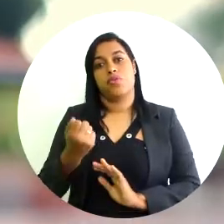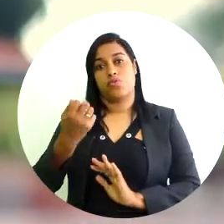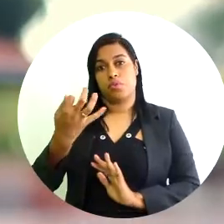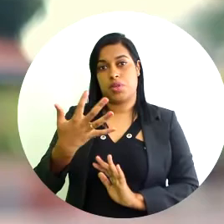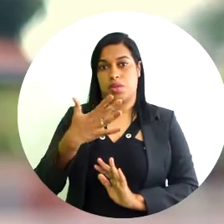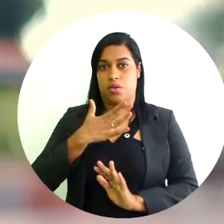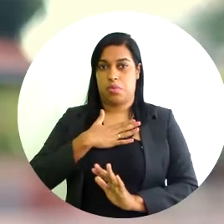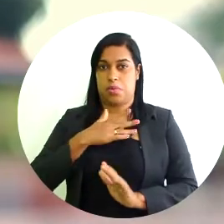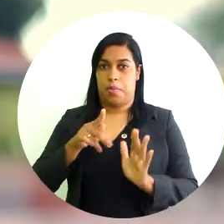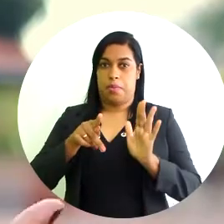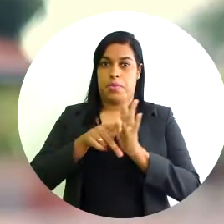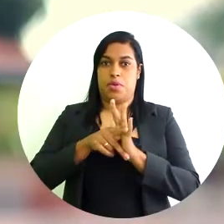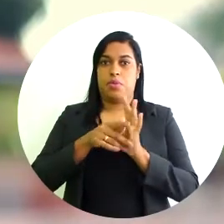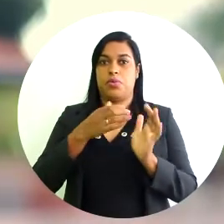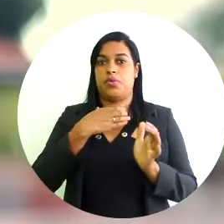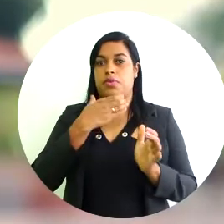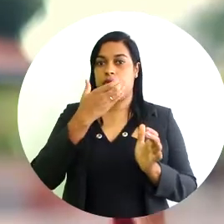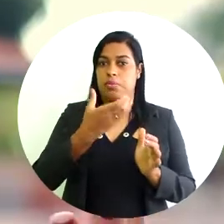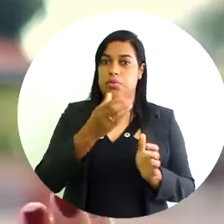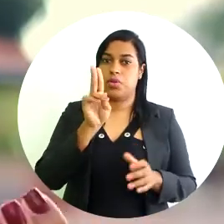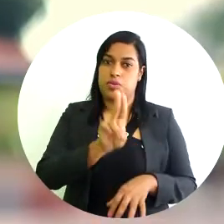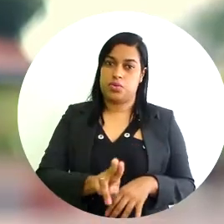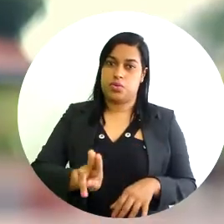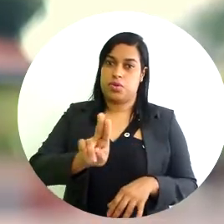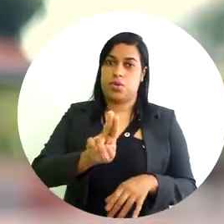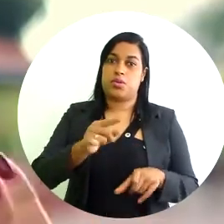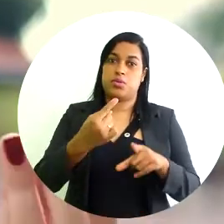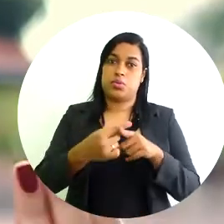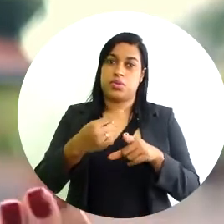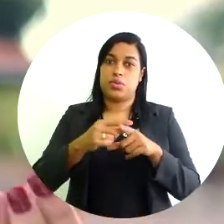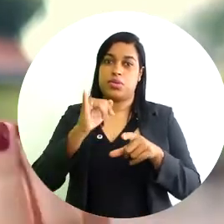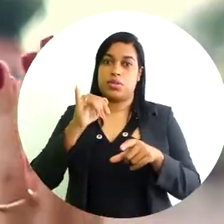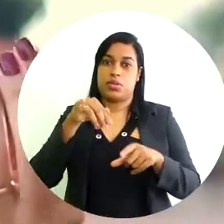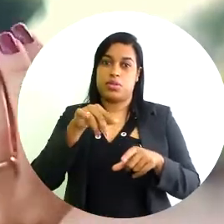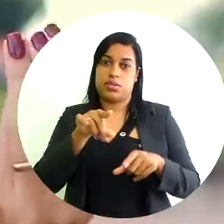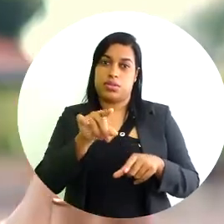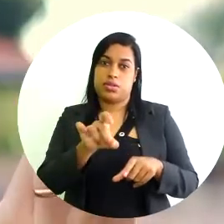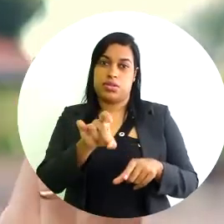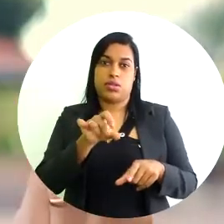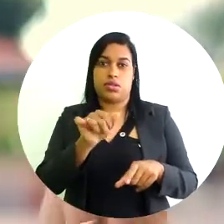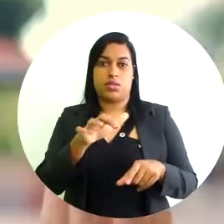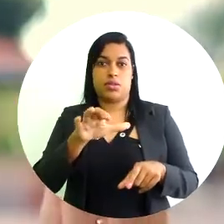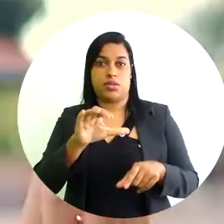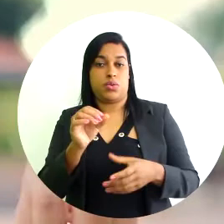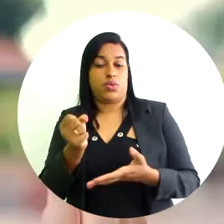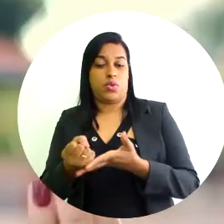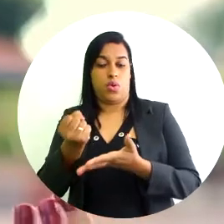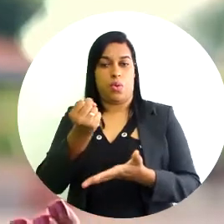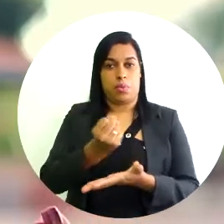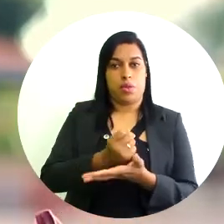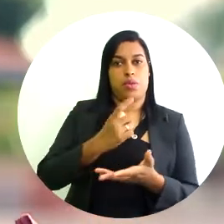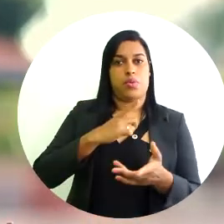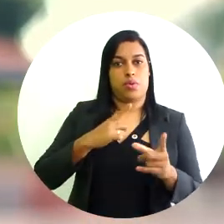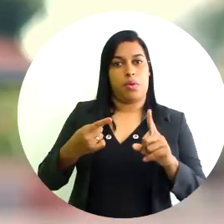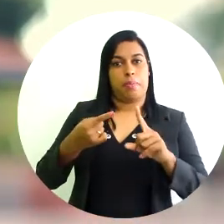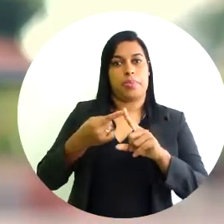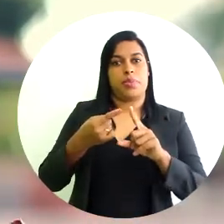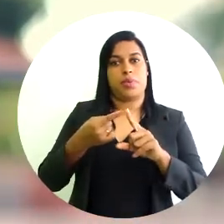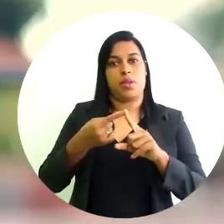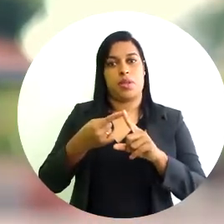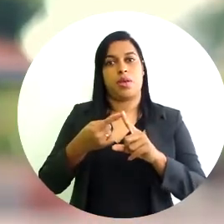do meu usuário, porque na verdade a indexação vai funcionar como a ligação entre o documento, que vai ter o ponto de vista do